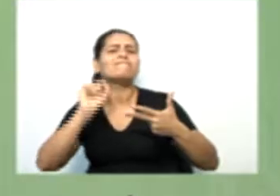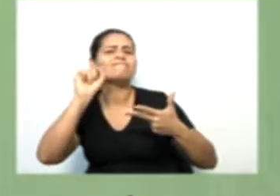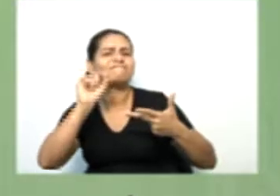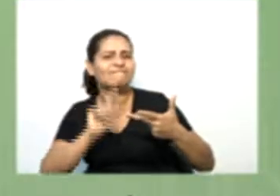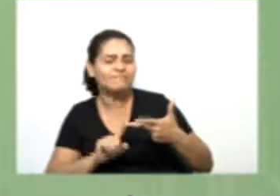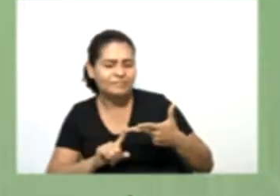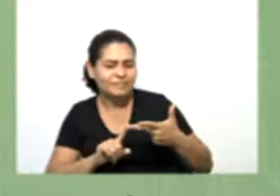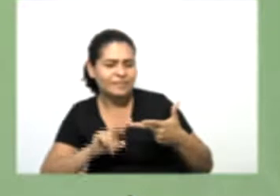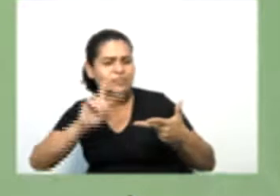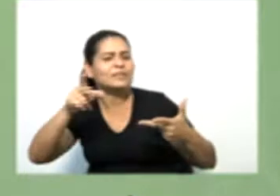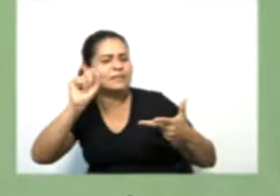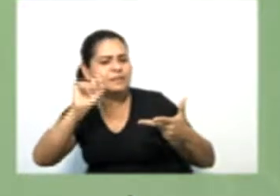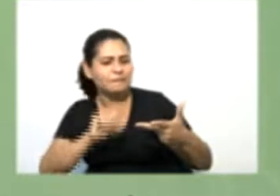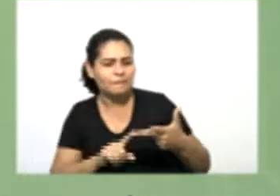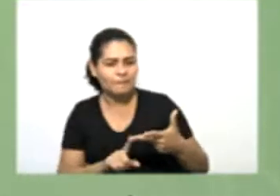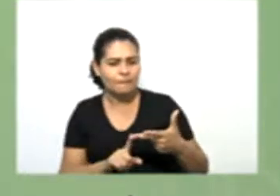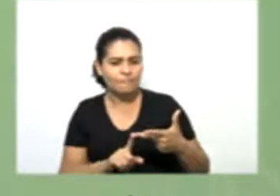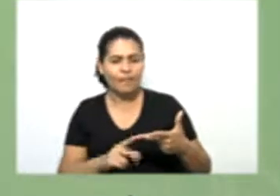diz assim, ó,